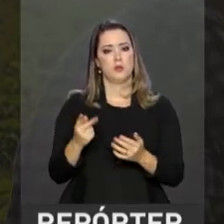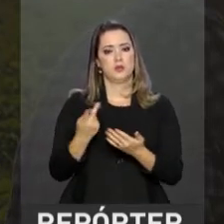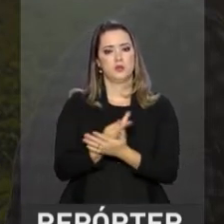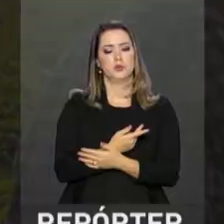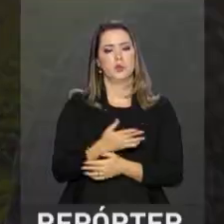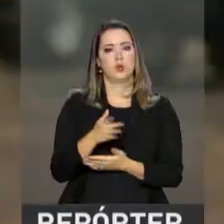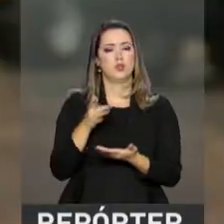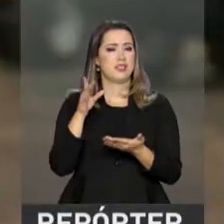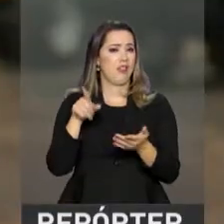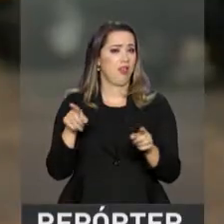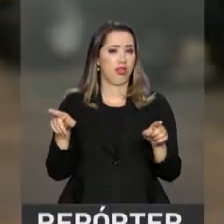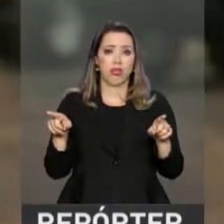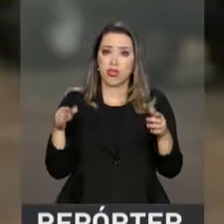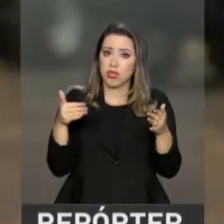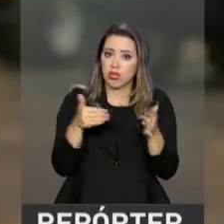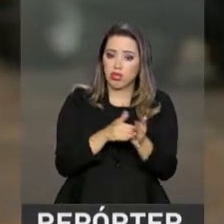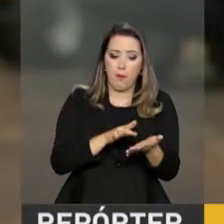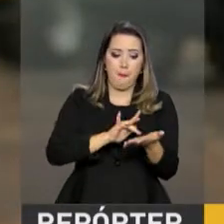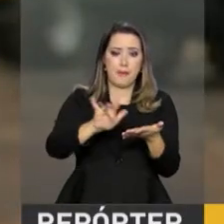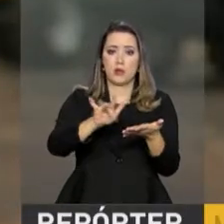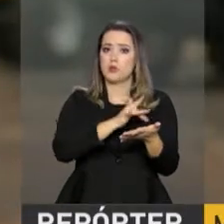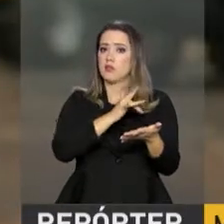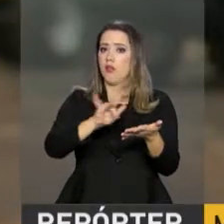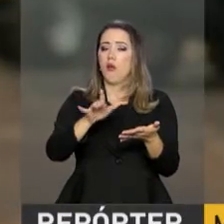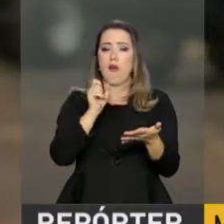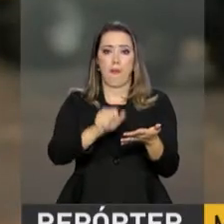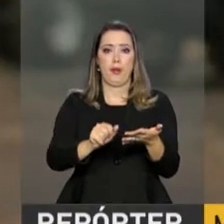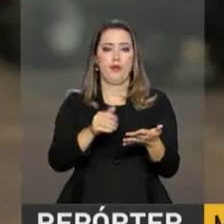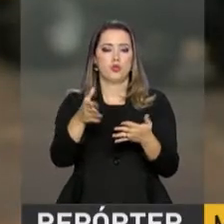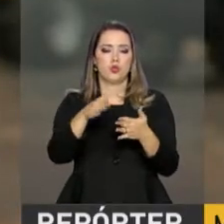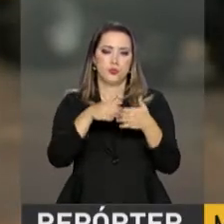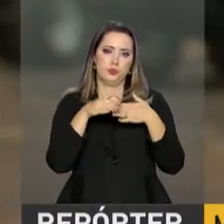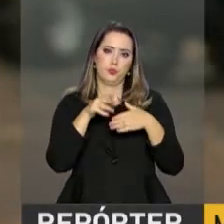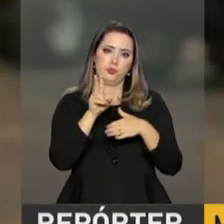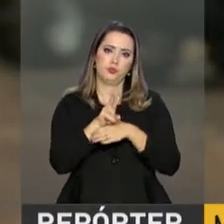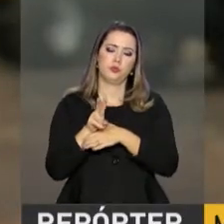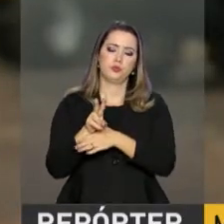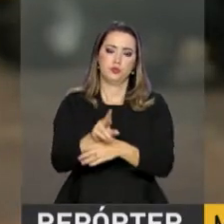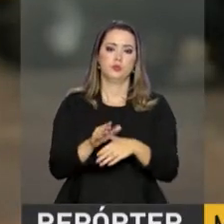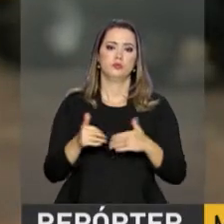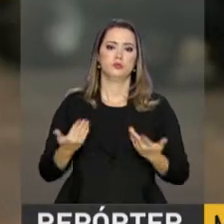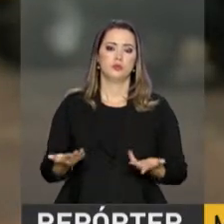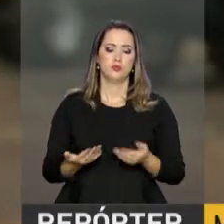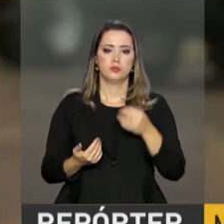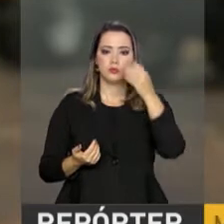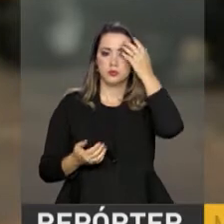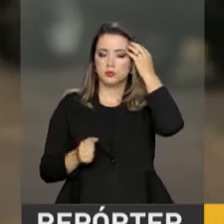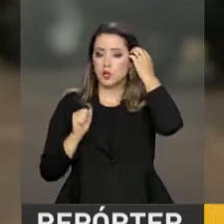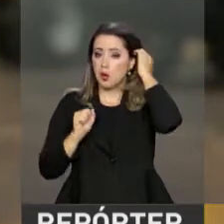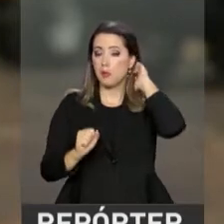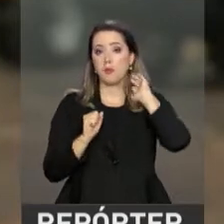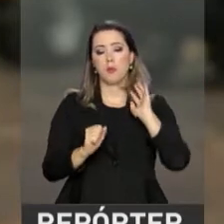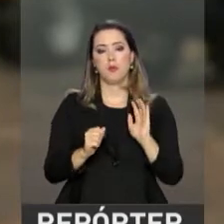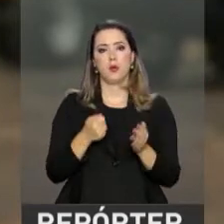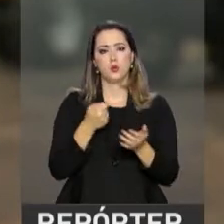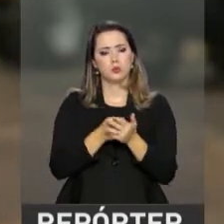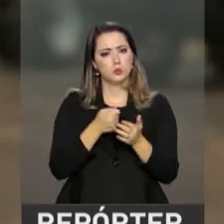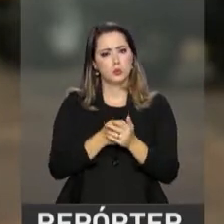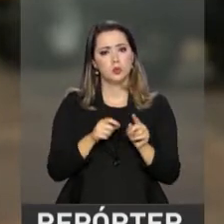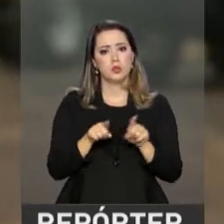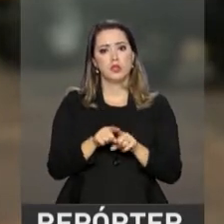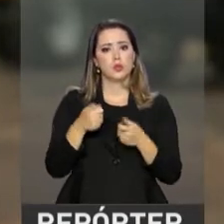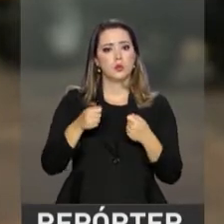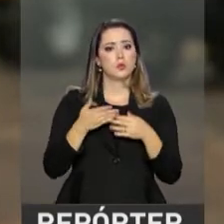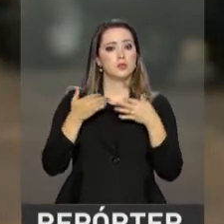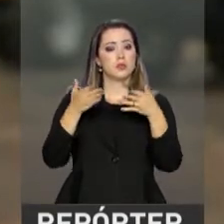pelo celular. Através do app do Banco do Brasil, ele pode fazer a contratação do seu custeio sem necessariamente ir